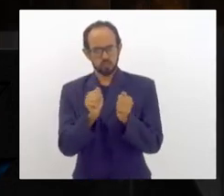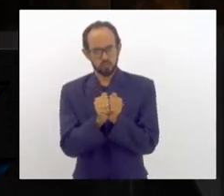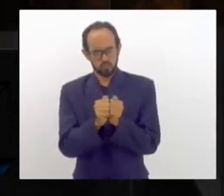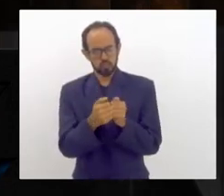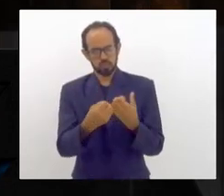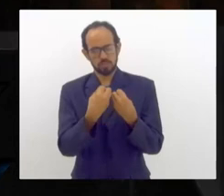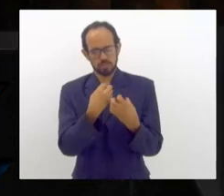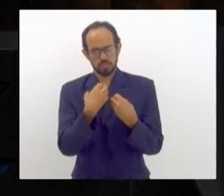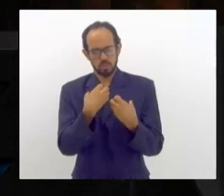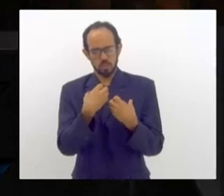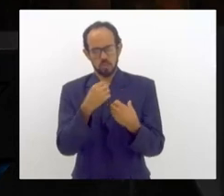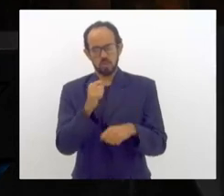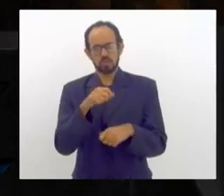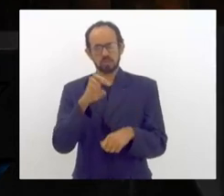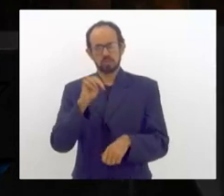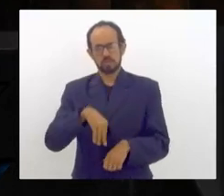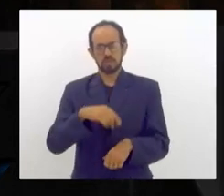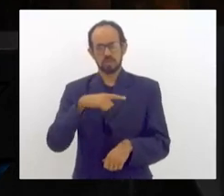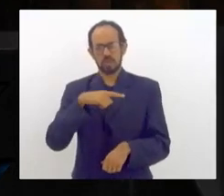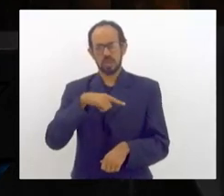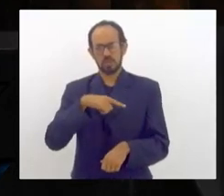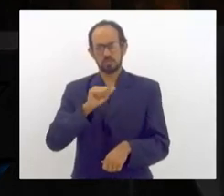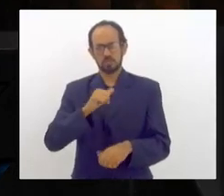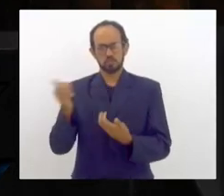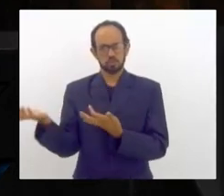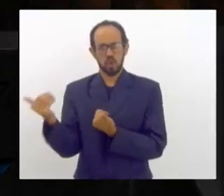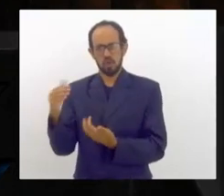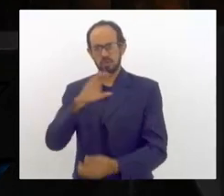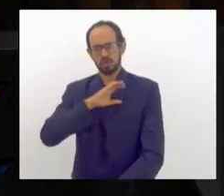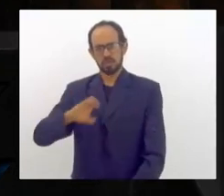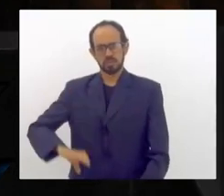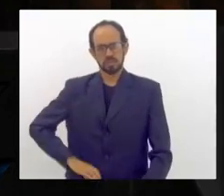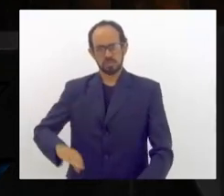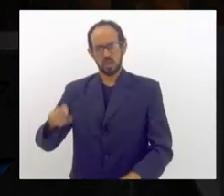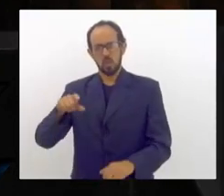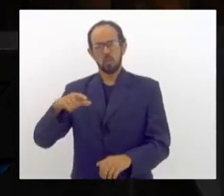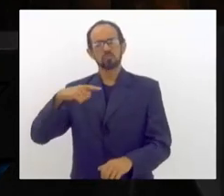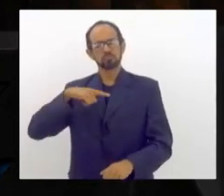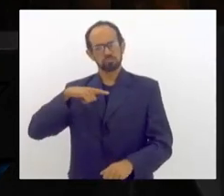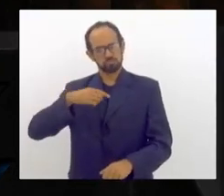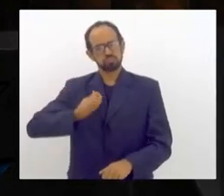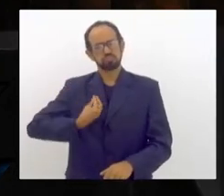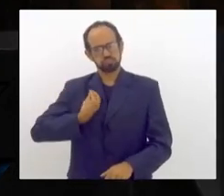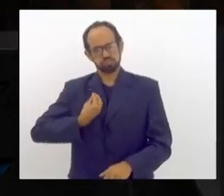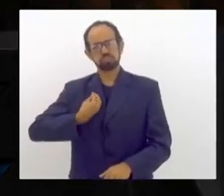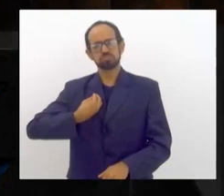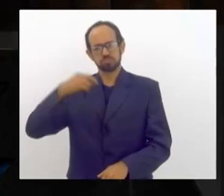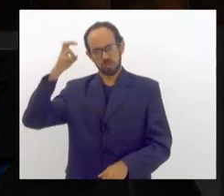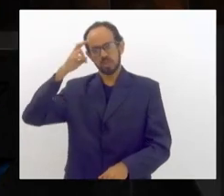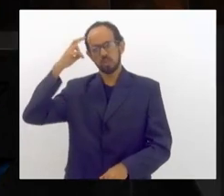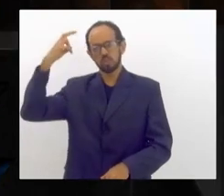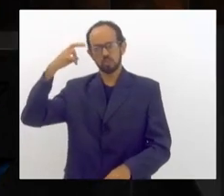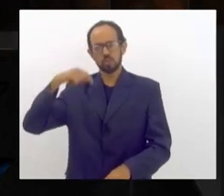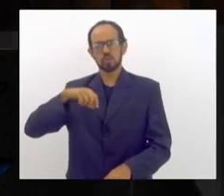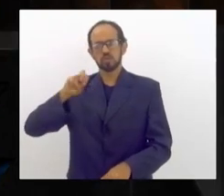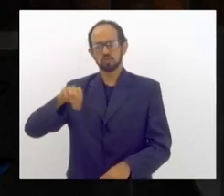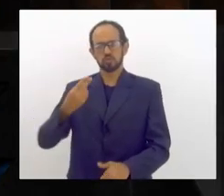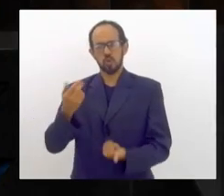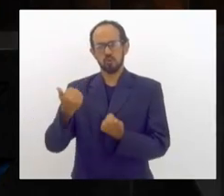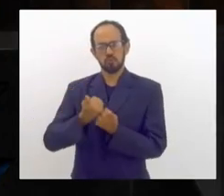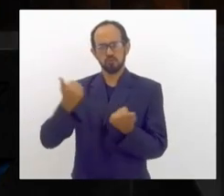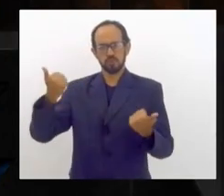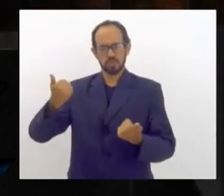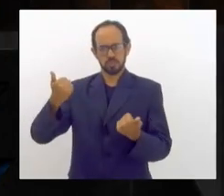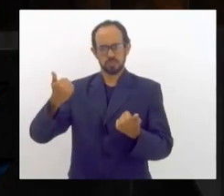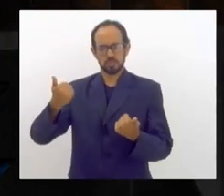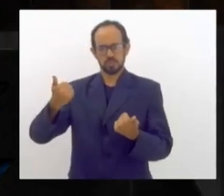O jovem de direita, o jovem cristão, está na cultura. Sou o vice-presidente da comissão, com muito orgulho para